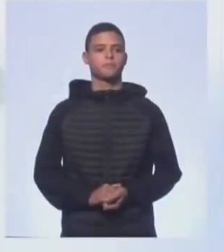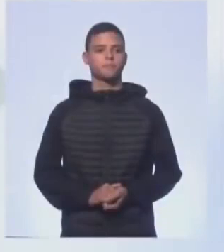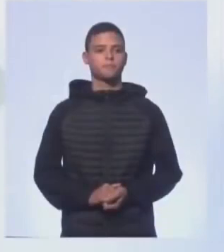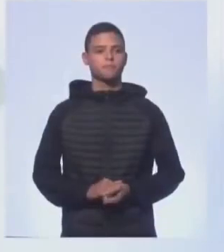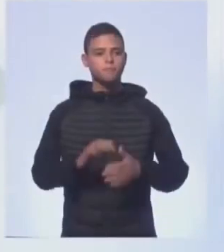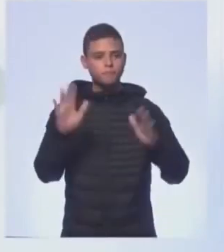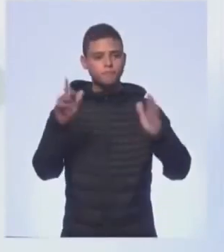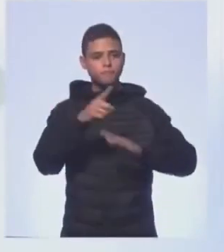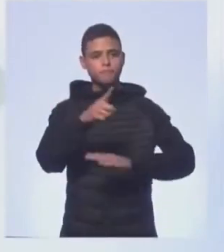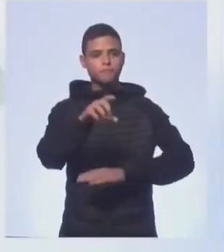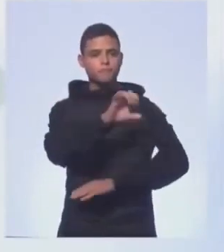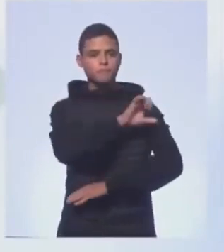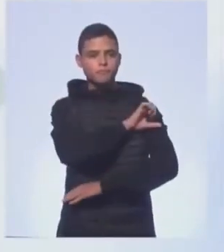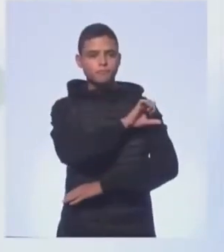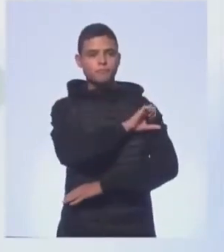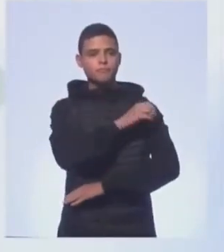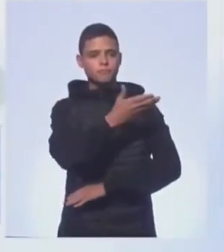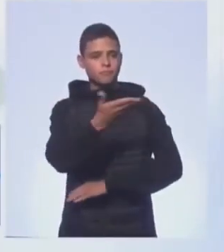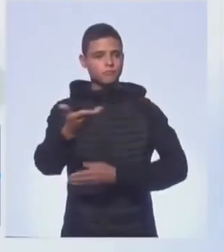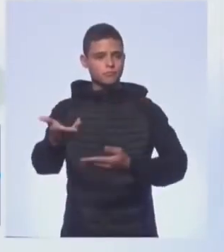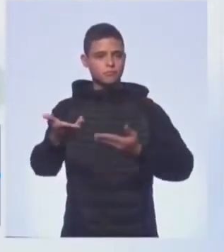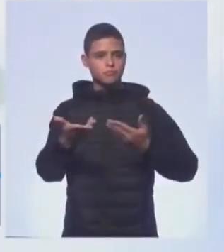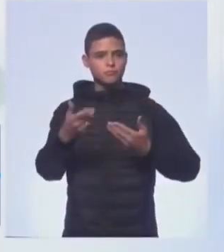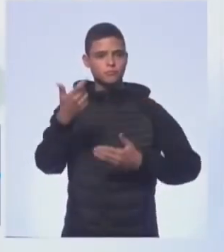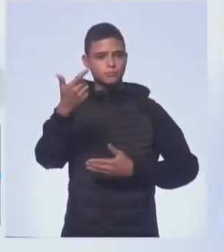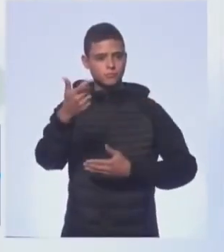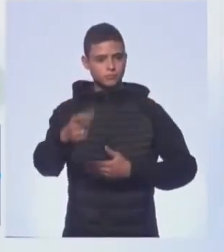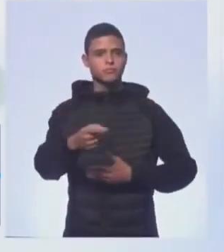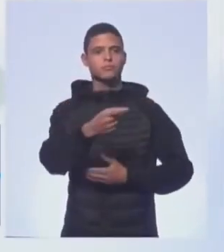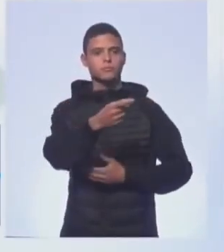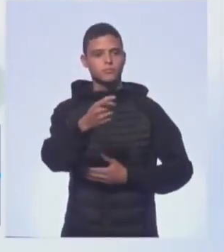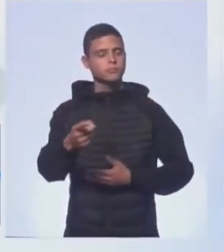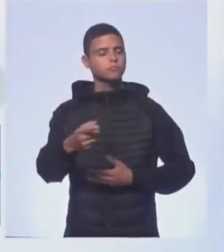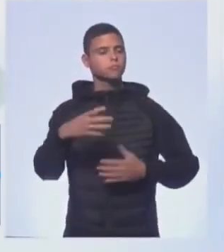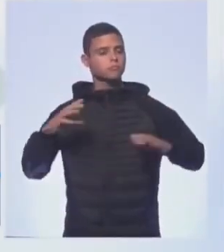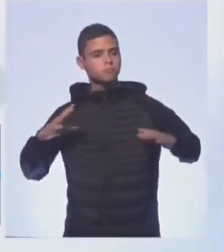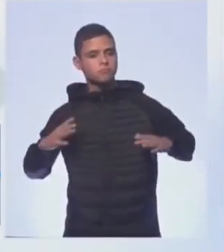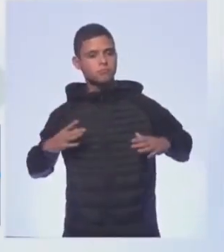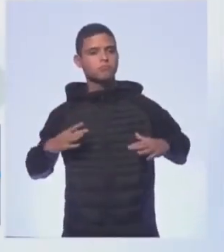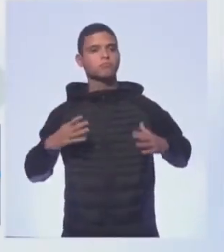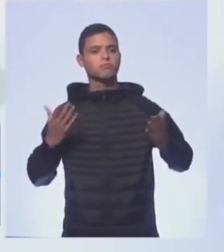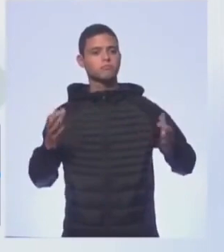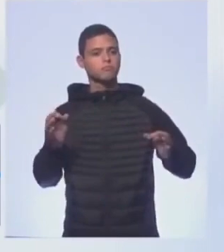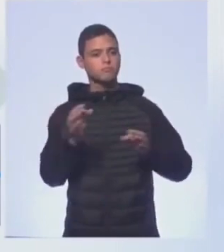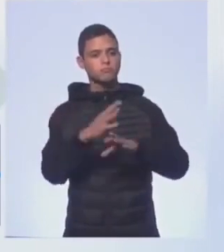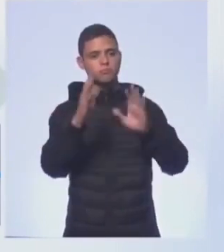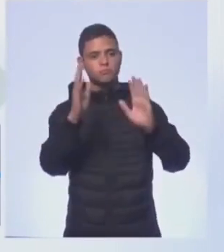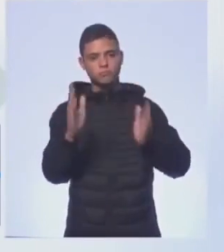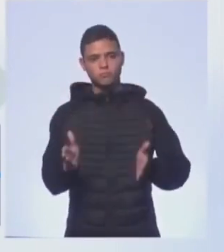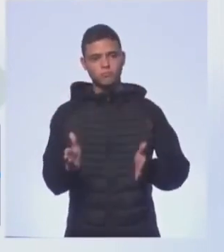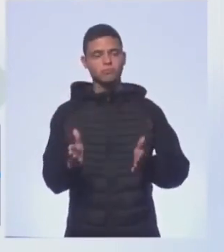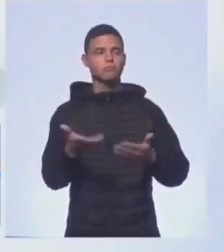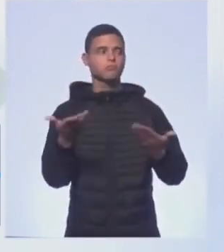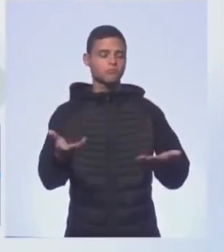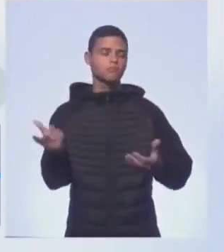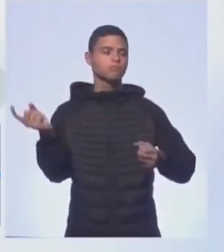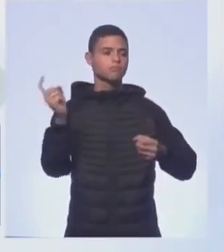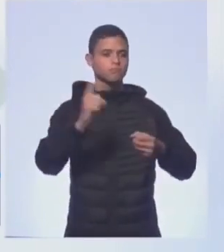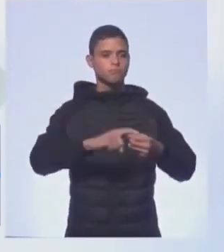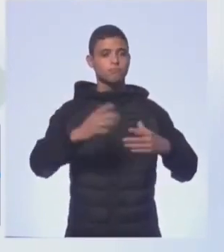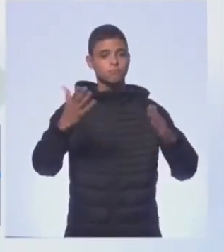Olá, alunos do nono ano, bem-vindos de volta. As nossas férias, merecidas férias, acabaram. Estamos de volta